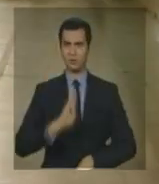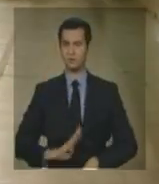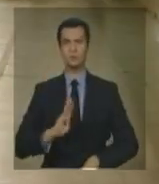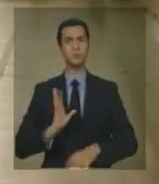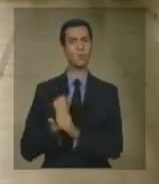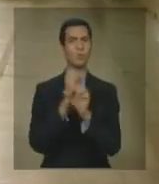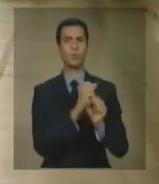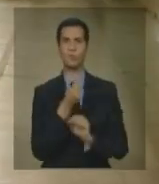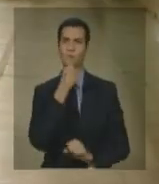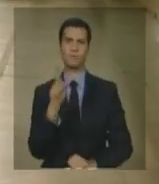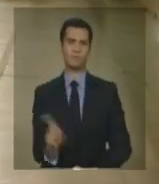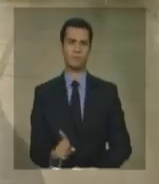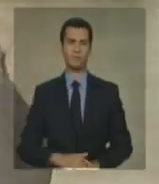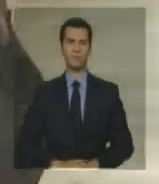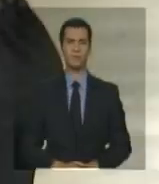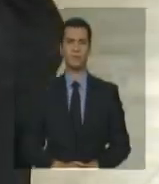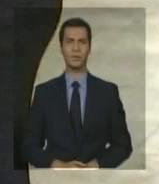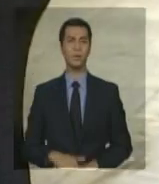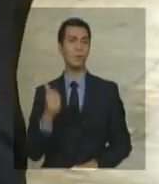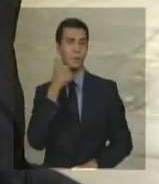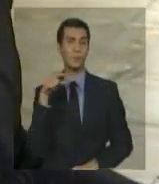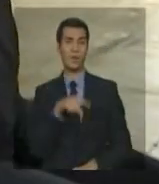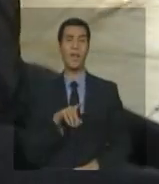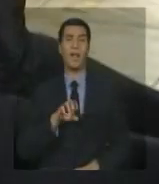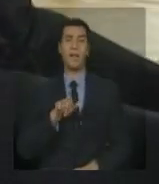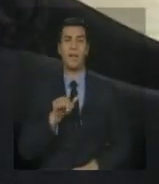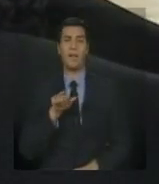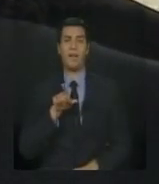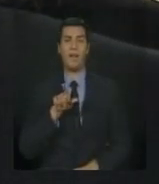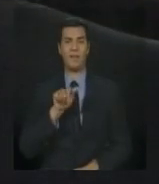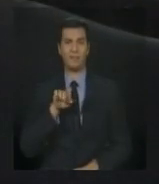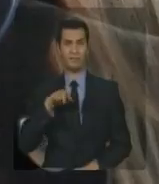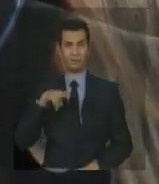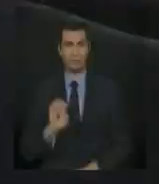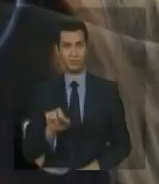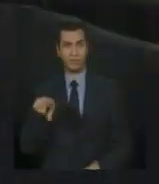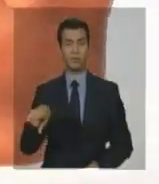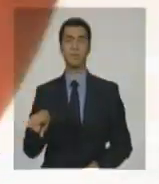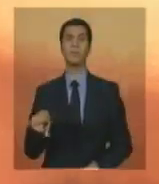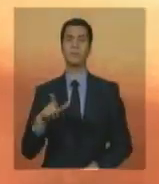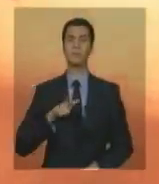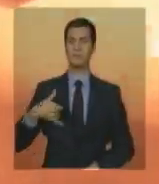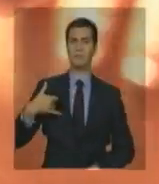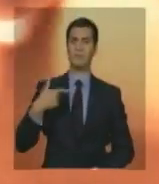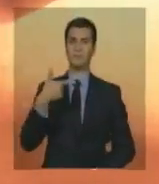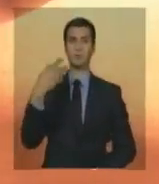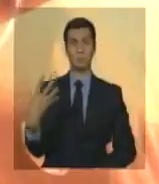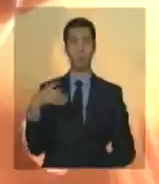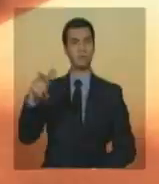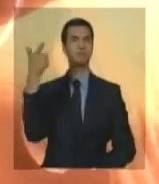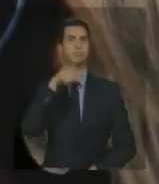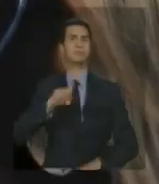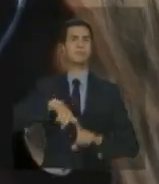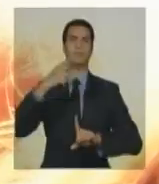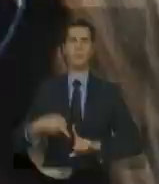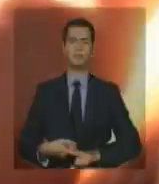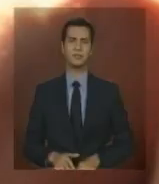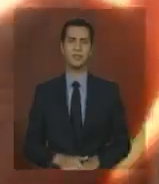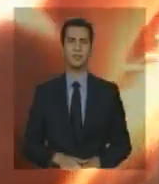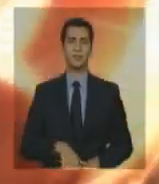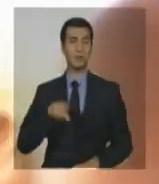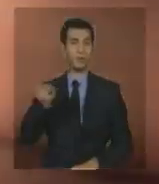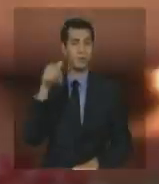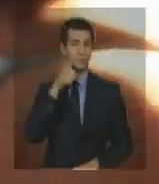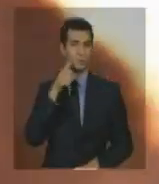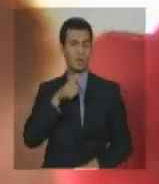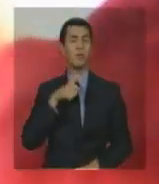Aline tem 24 anos e acaba de receber a confirmação de que está grávida. Aos 16 anos, quando pegava sol na laje de